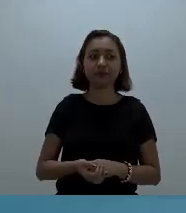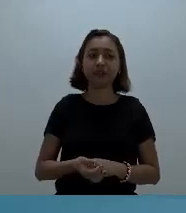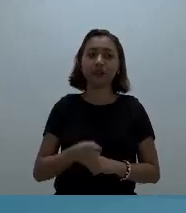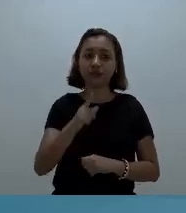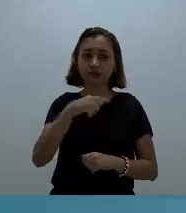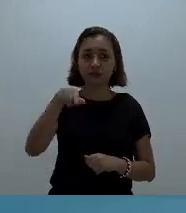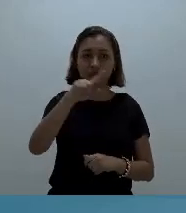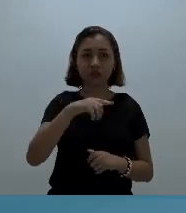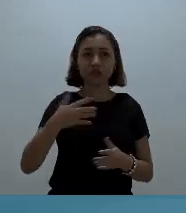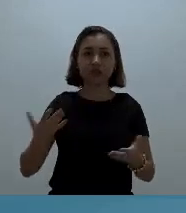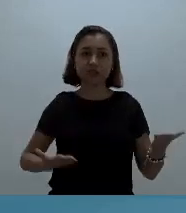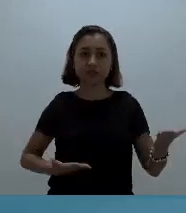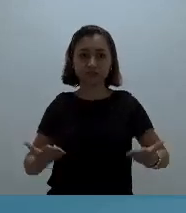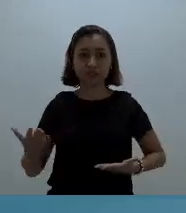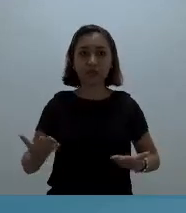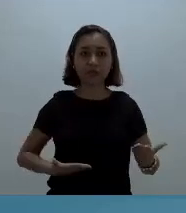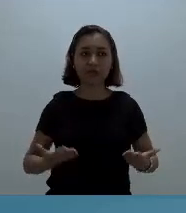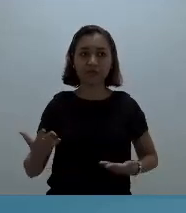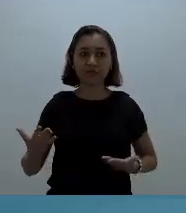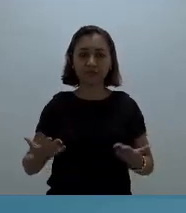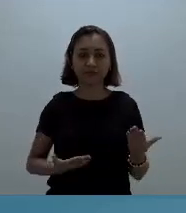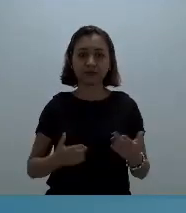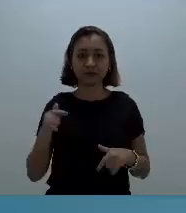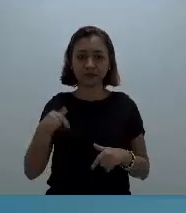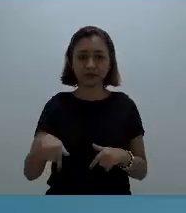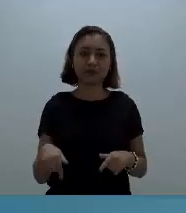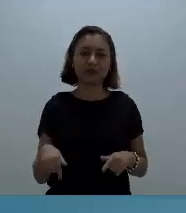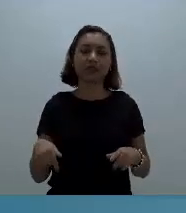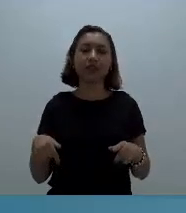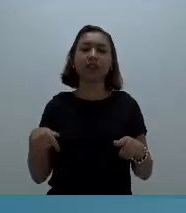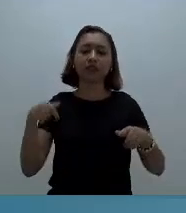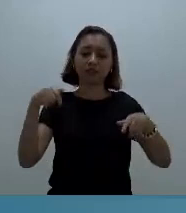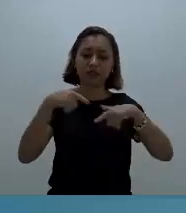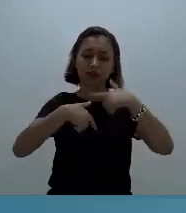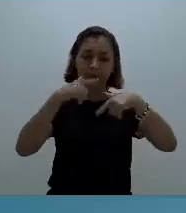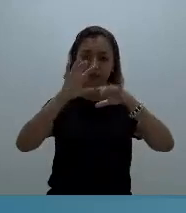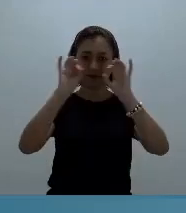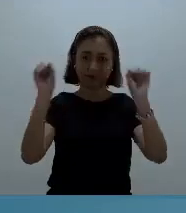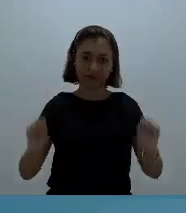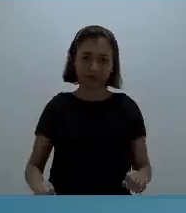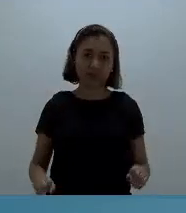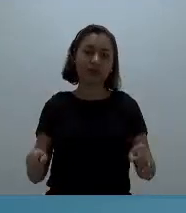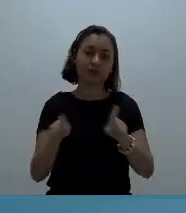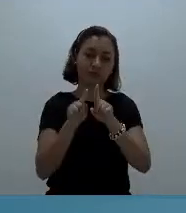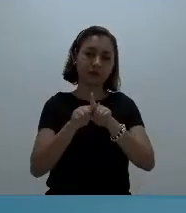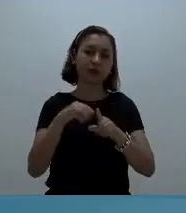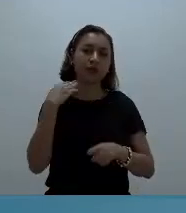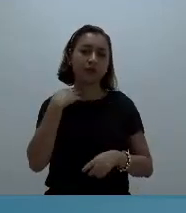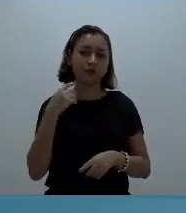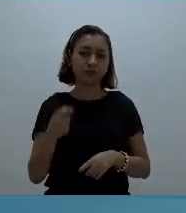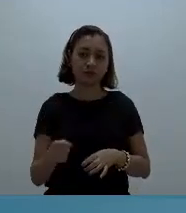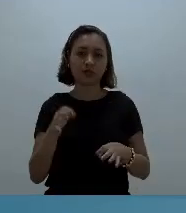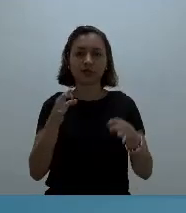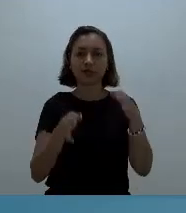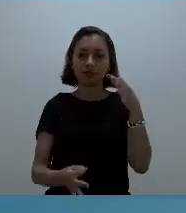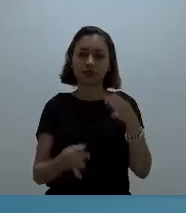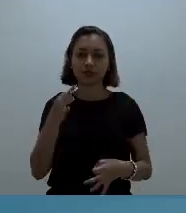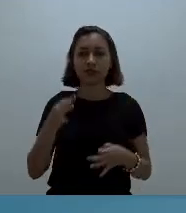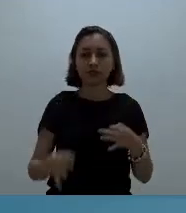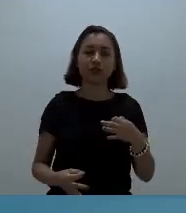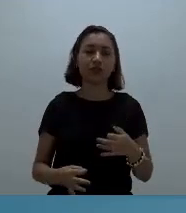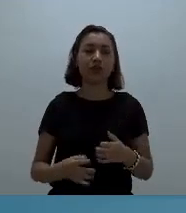nós magistrados, foi pedido, estão com o trabalho, com as metas a